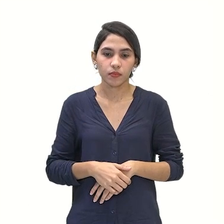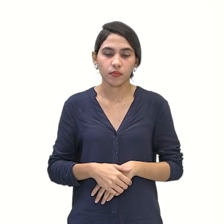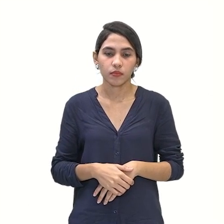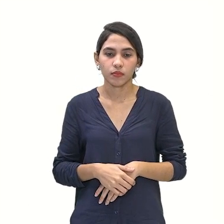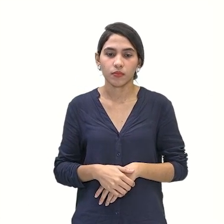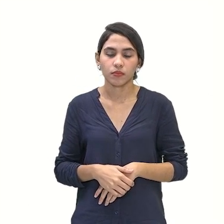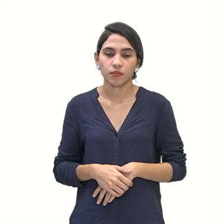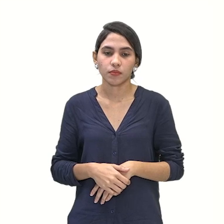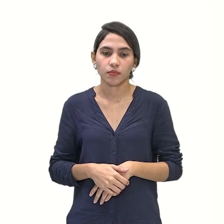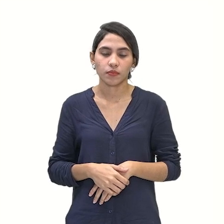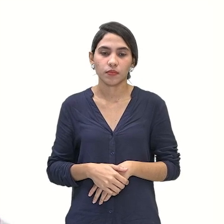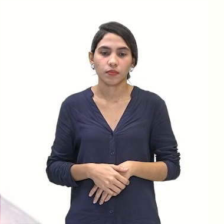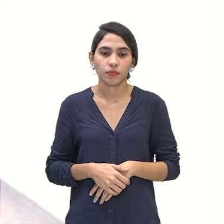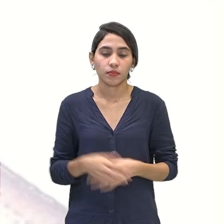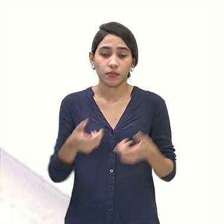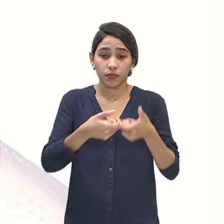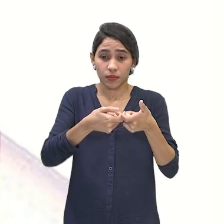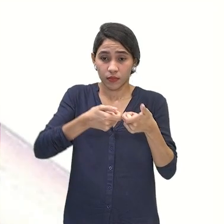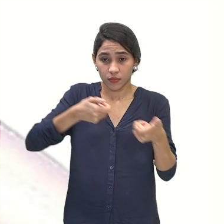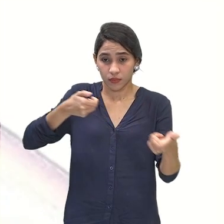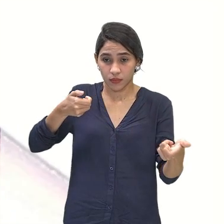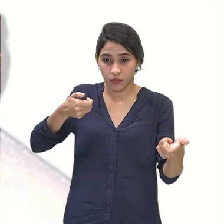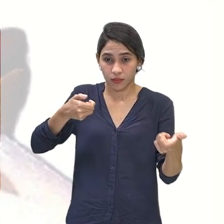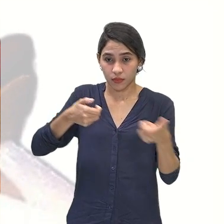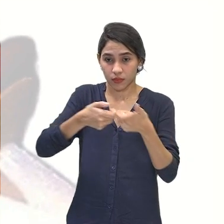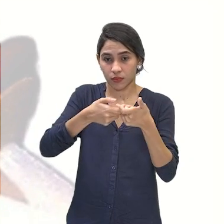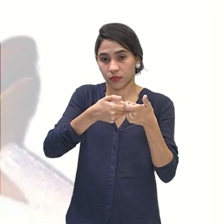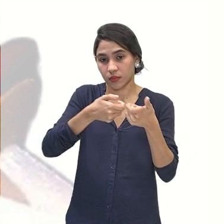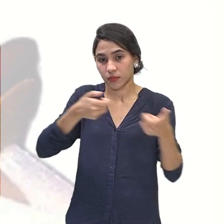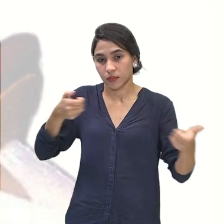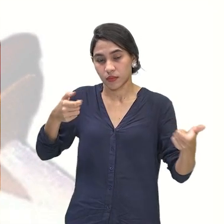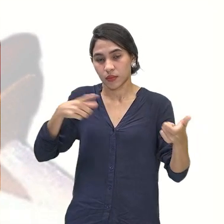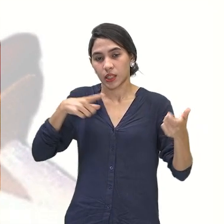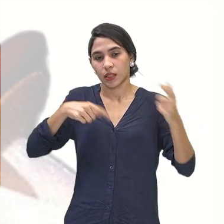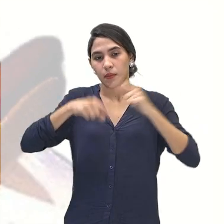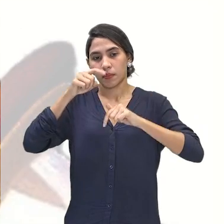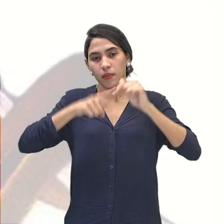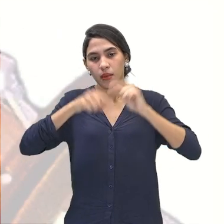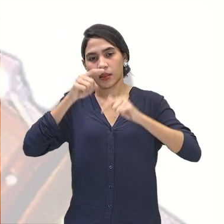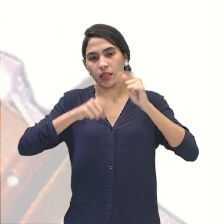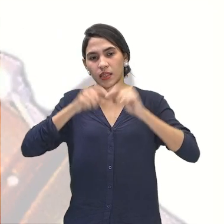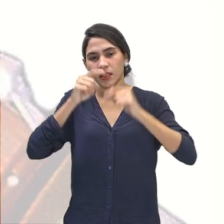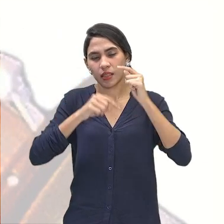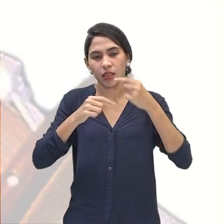falei para vocês, ó, essa espada, ela é composta por 4 varetas de bambu,